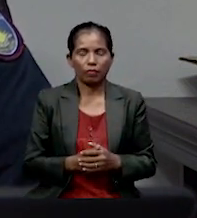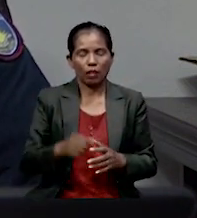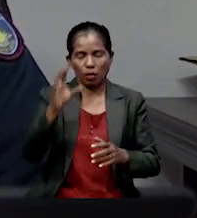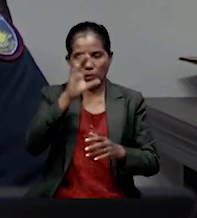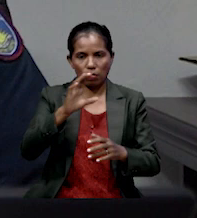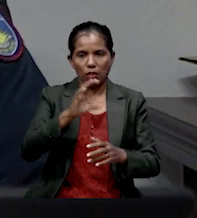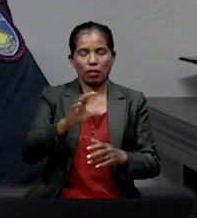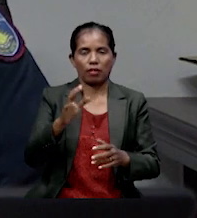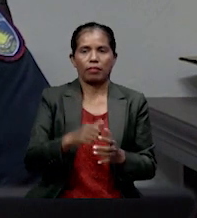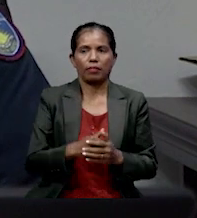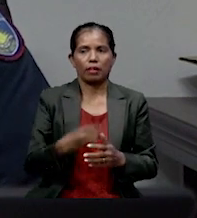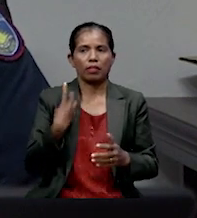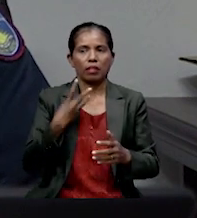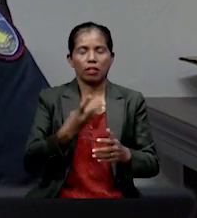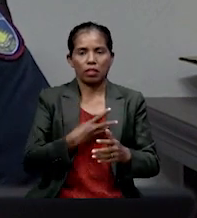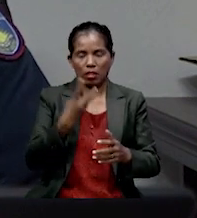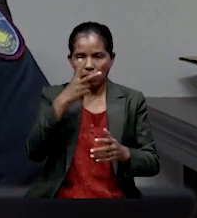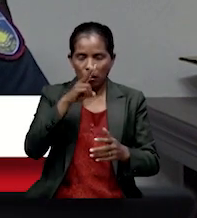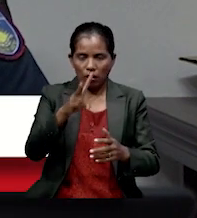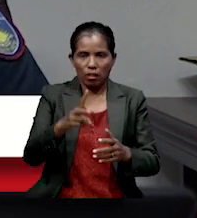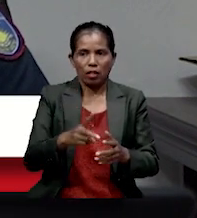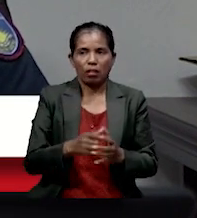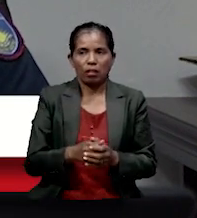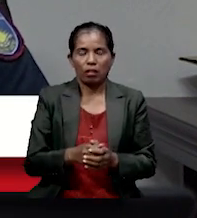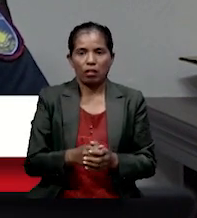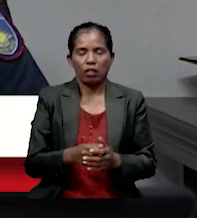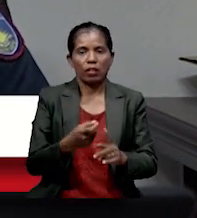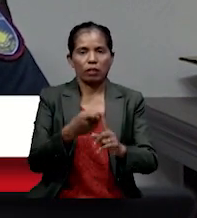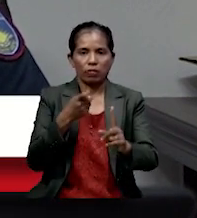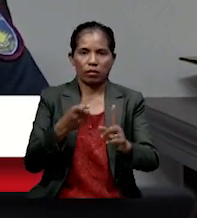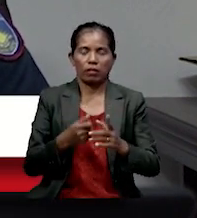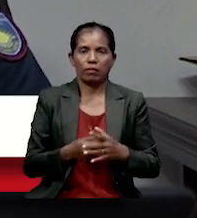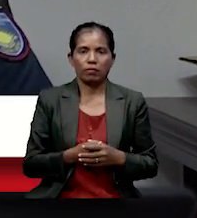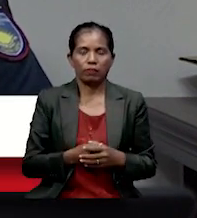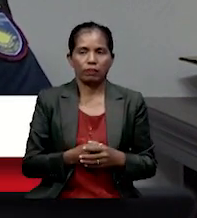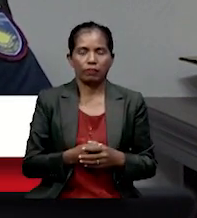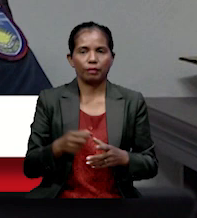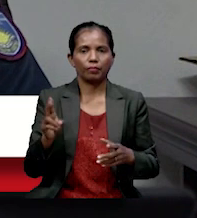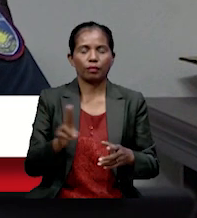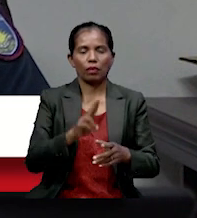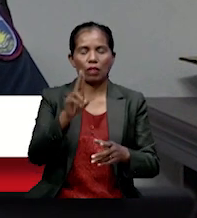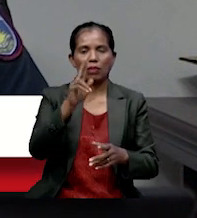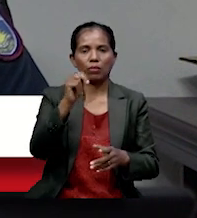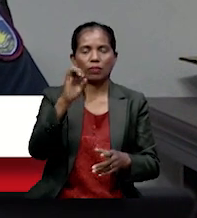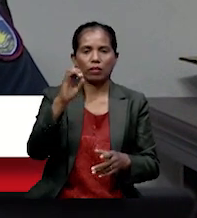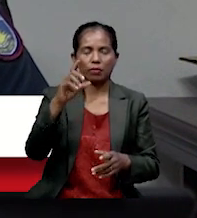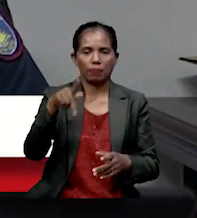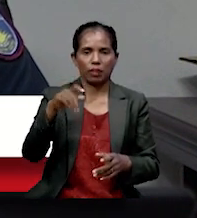Identificação não, né? E tem patrulhas, né? Tanto por parte da unidade especial da polícia,